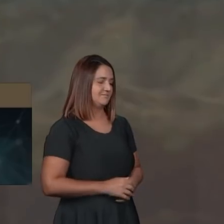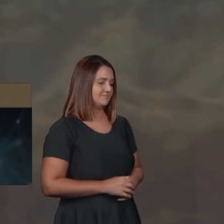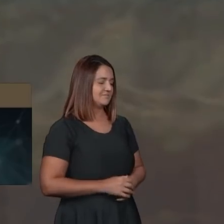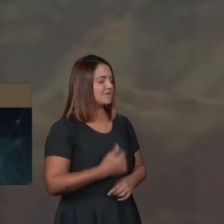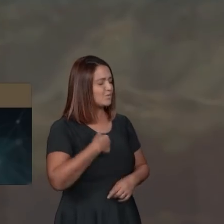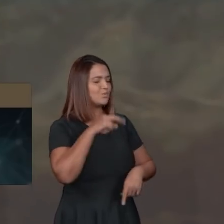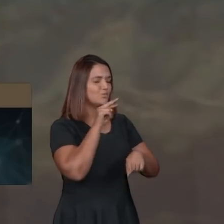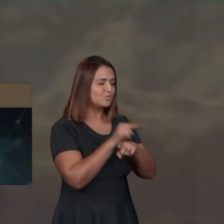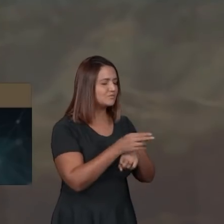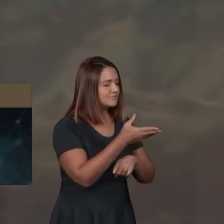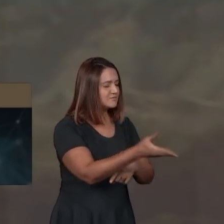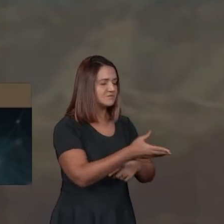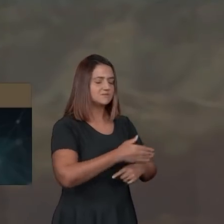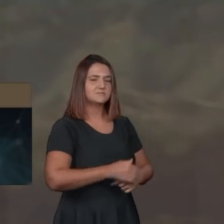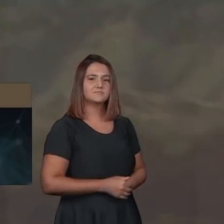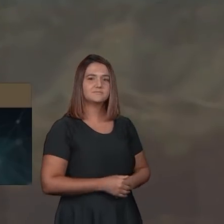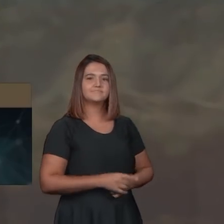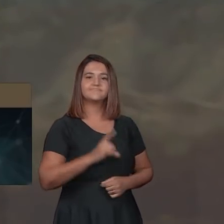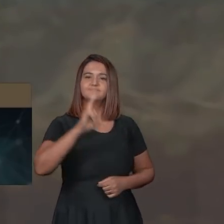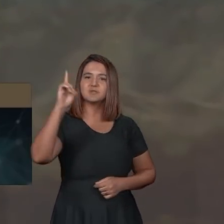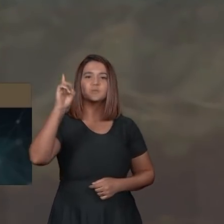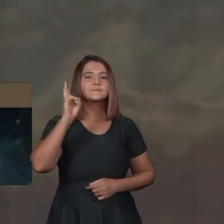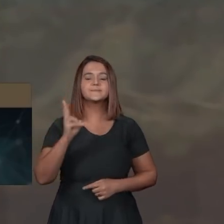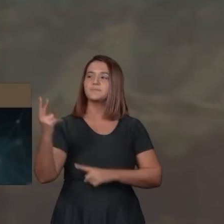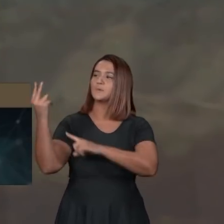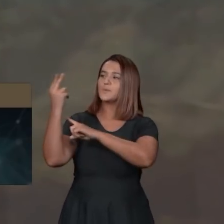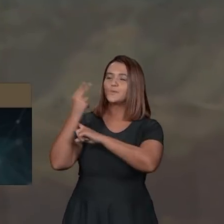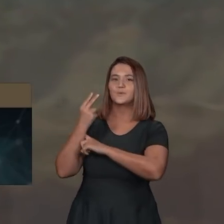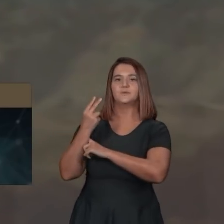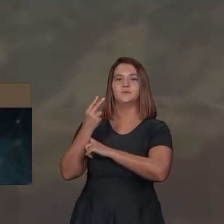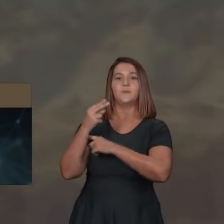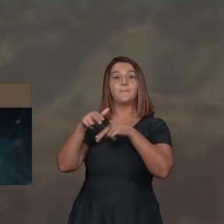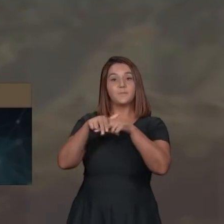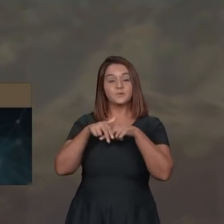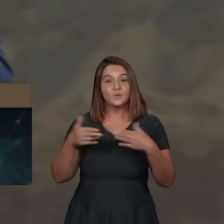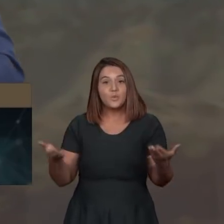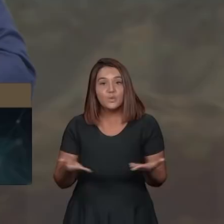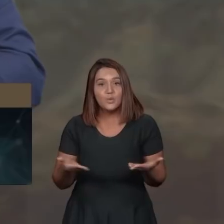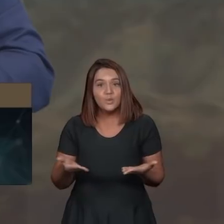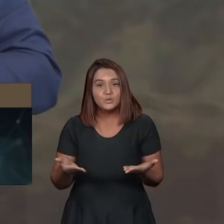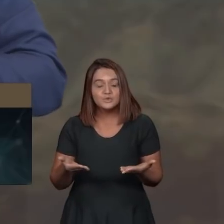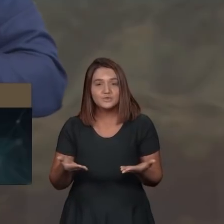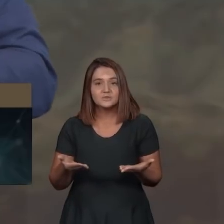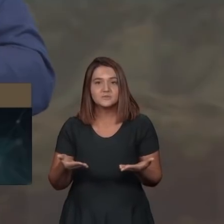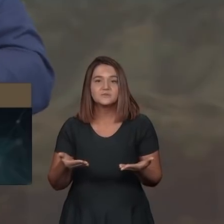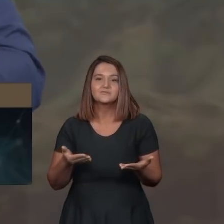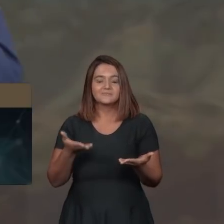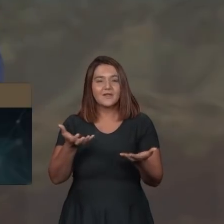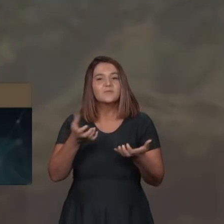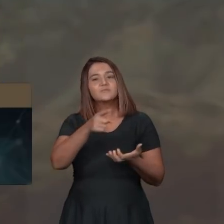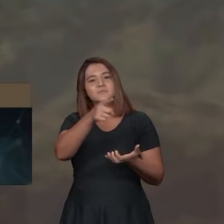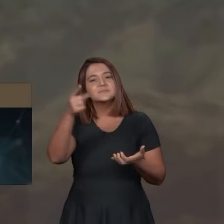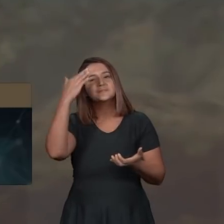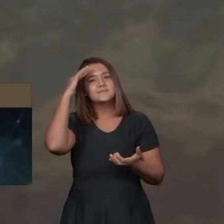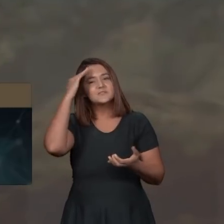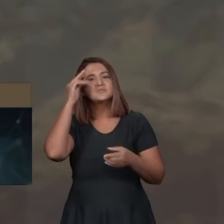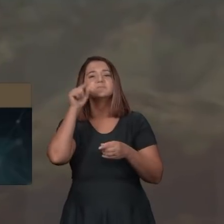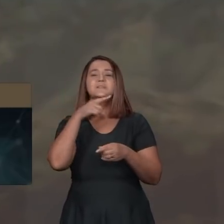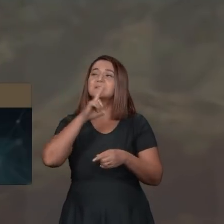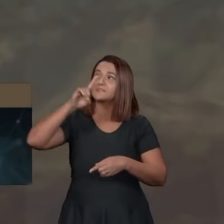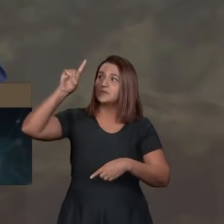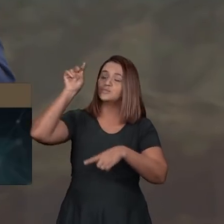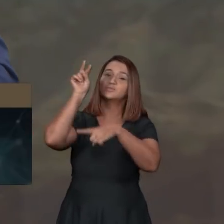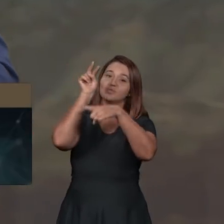Eu cuidei de você. É por isso que hoje eu não quero apenas fazer um convite a você pelo estudo. Já